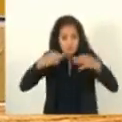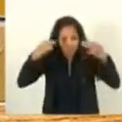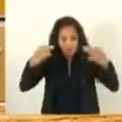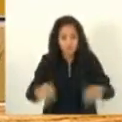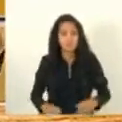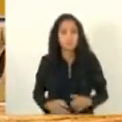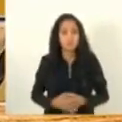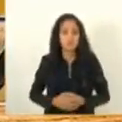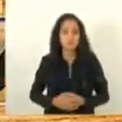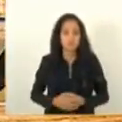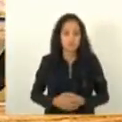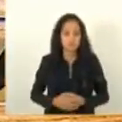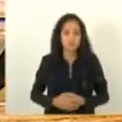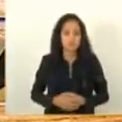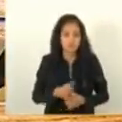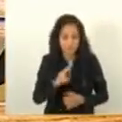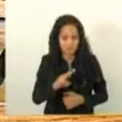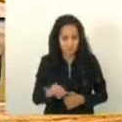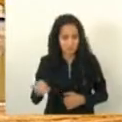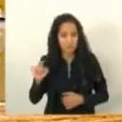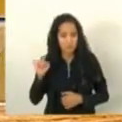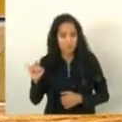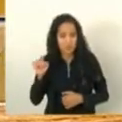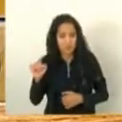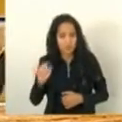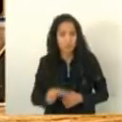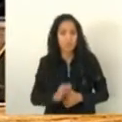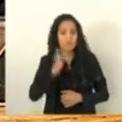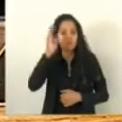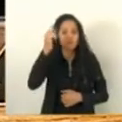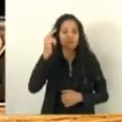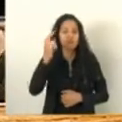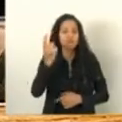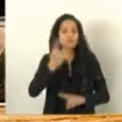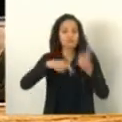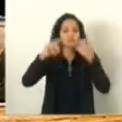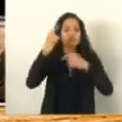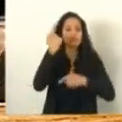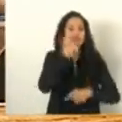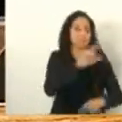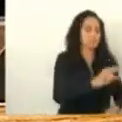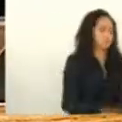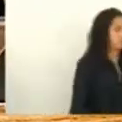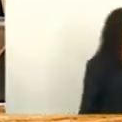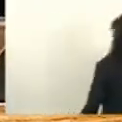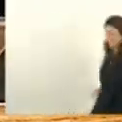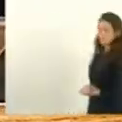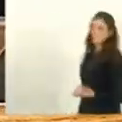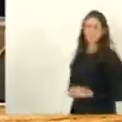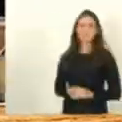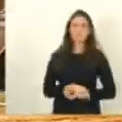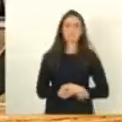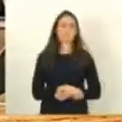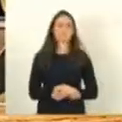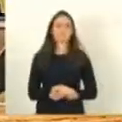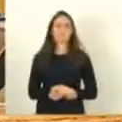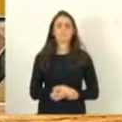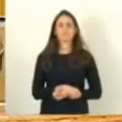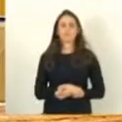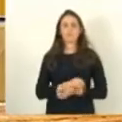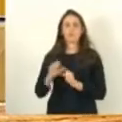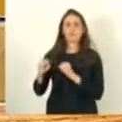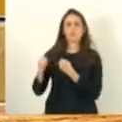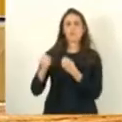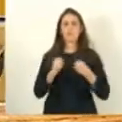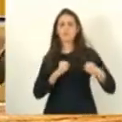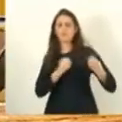certeza vão levar vocês a outros patamares. Essa juntada de